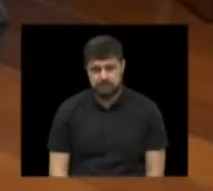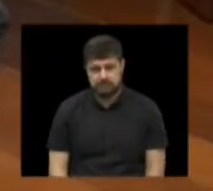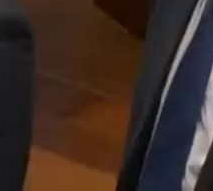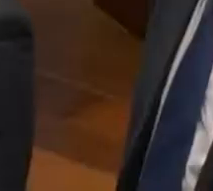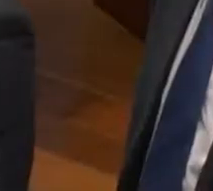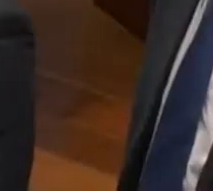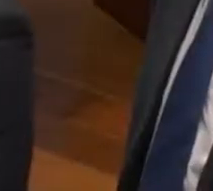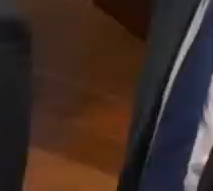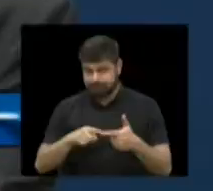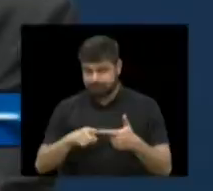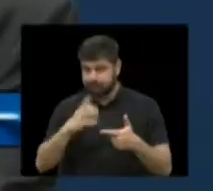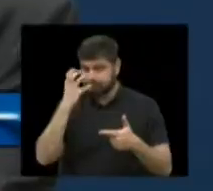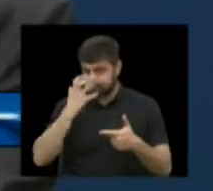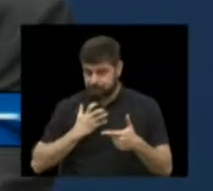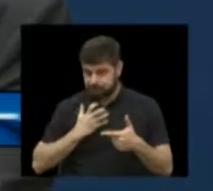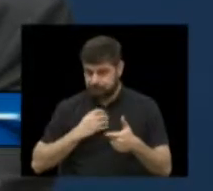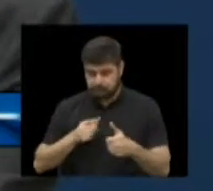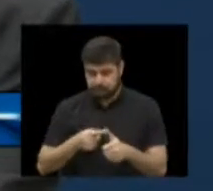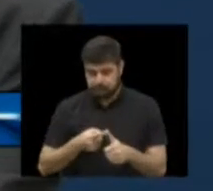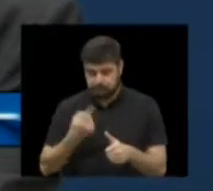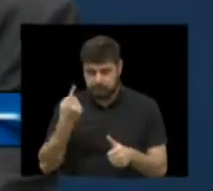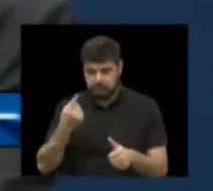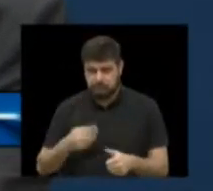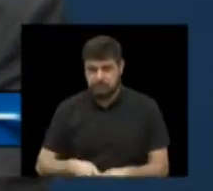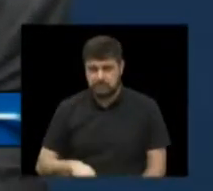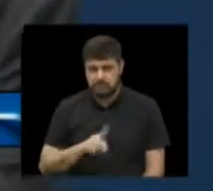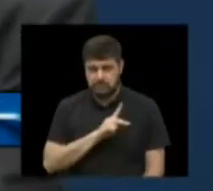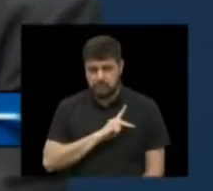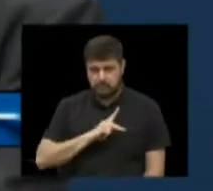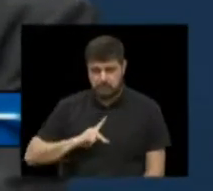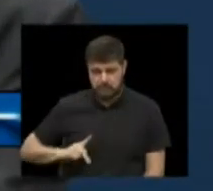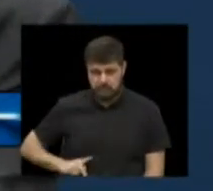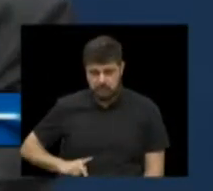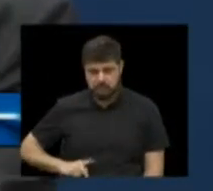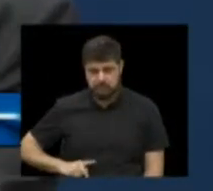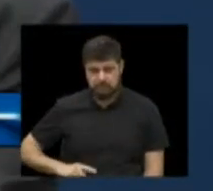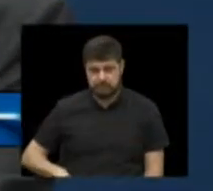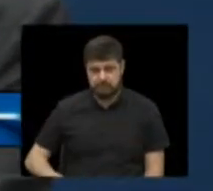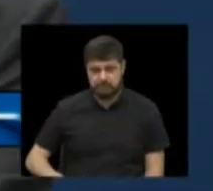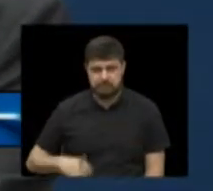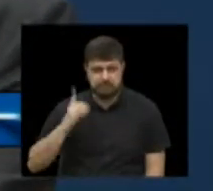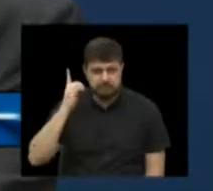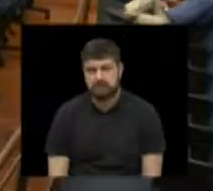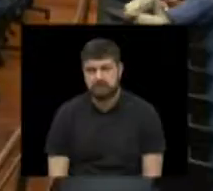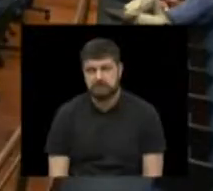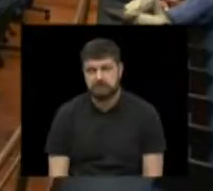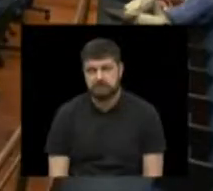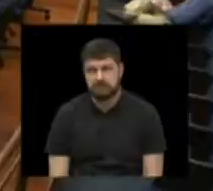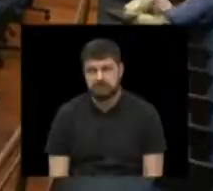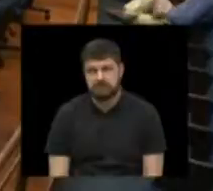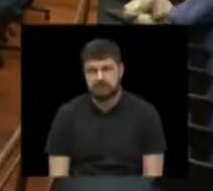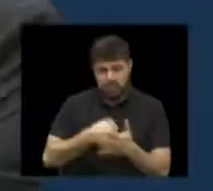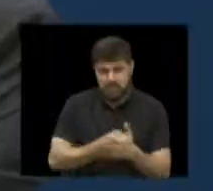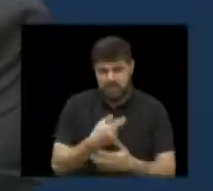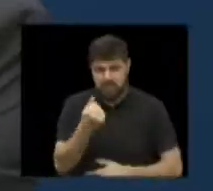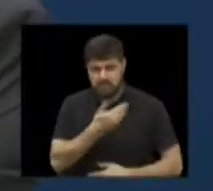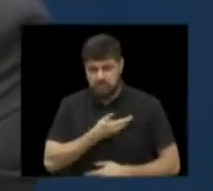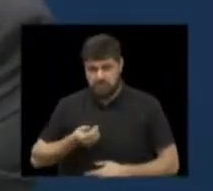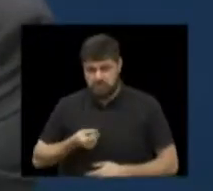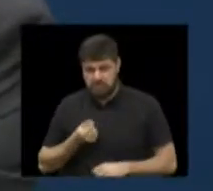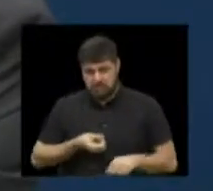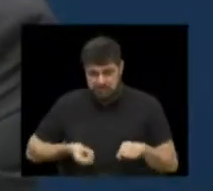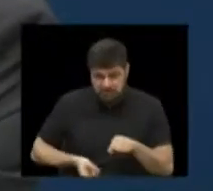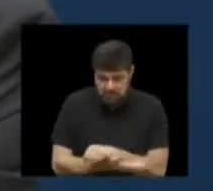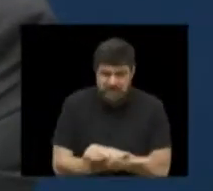se manifestar. Pedro Tourinho, do PT, utilizou o tempo de liderança durante o segundo expediente para falar sobre o caso. A corrupção vai